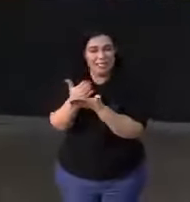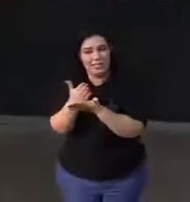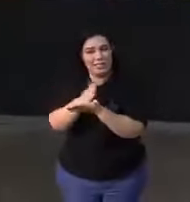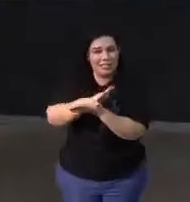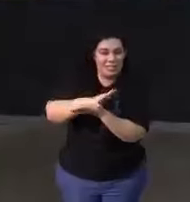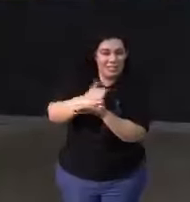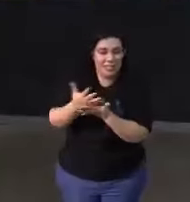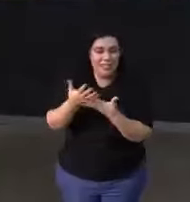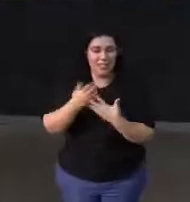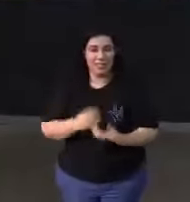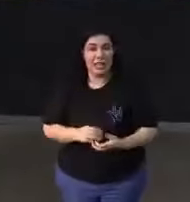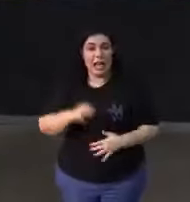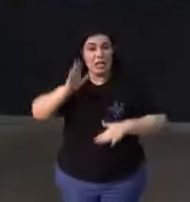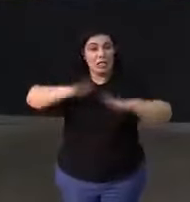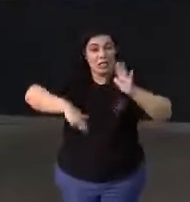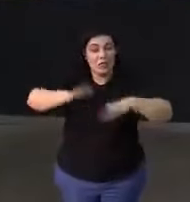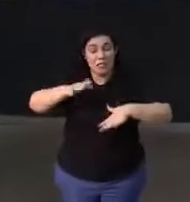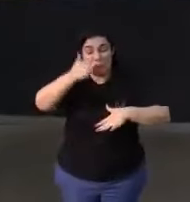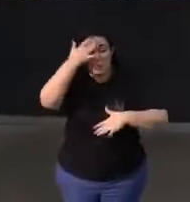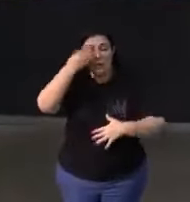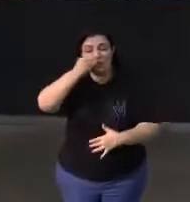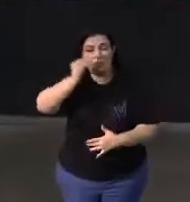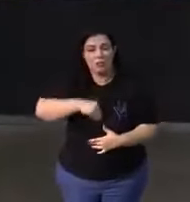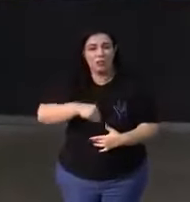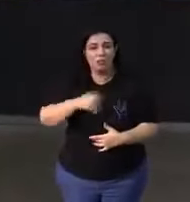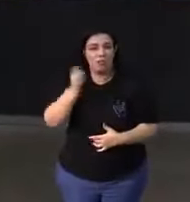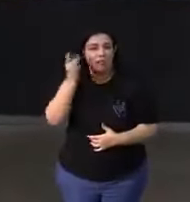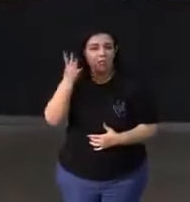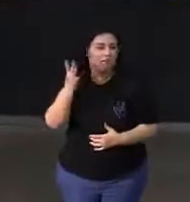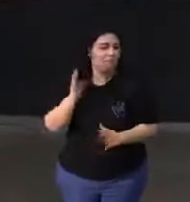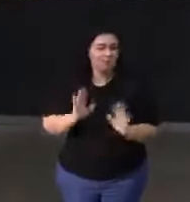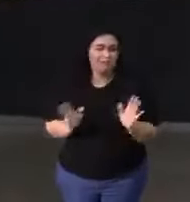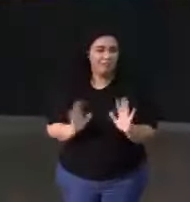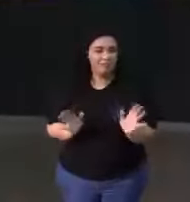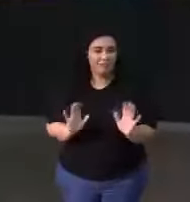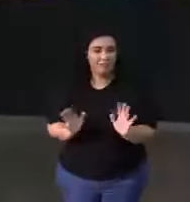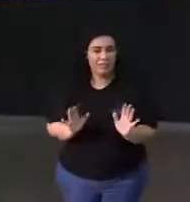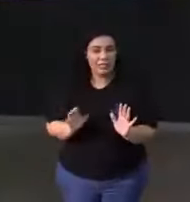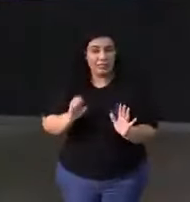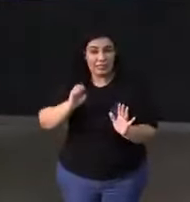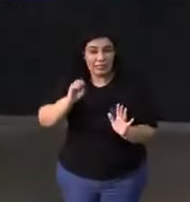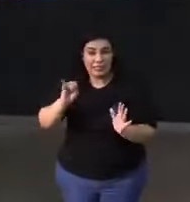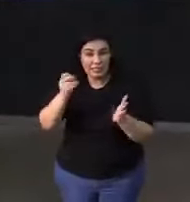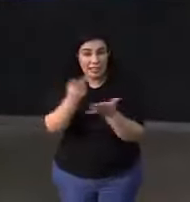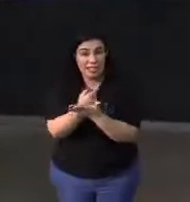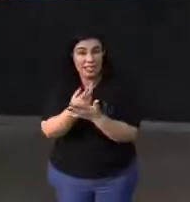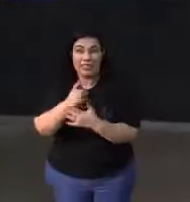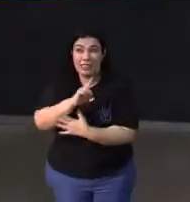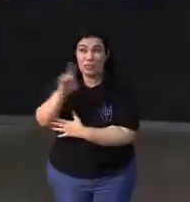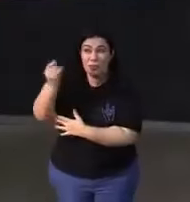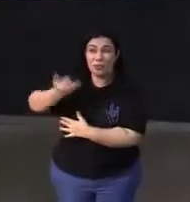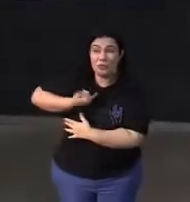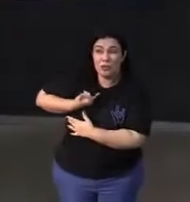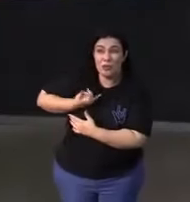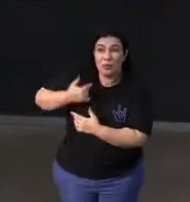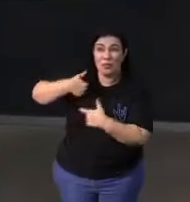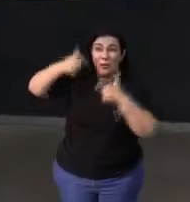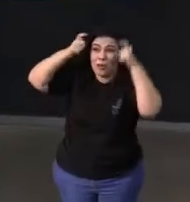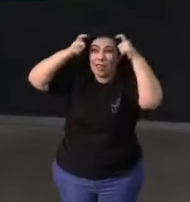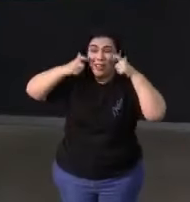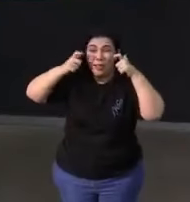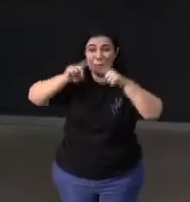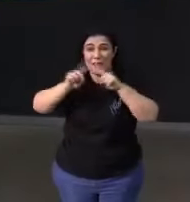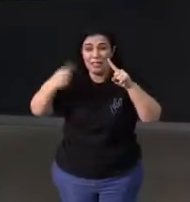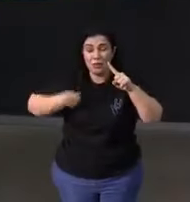resiliente. Tem gente que desiste com facilidade, não está dando certo. Pastor, Deus me chamou para ser rei, eu estou no